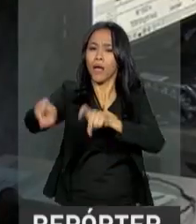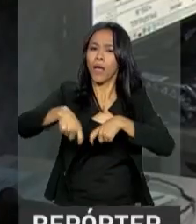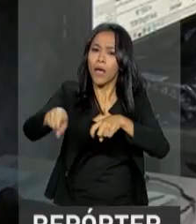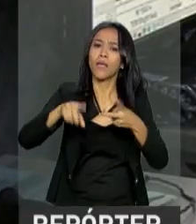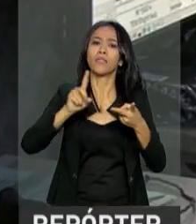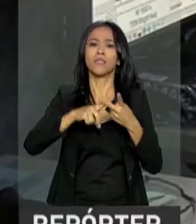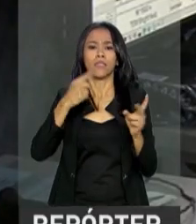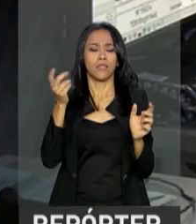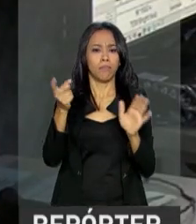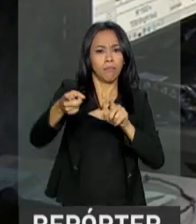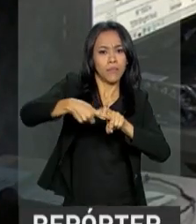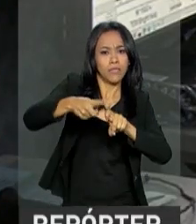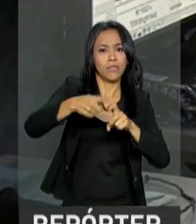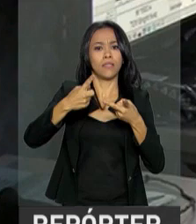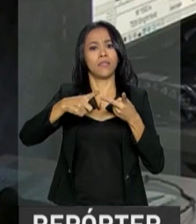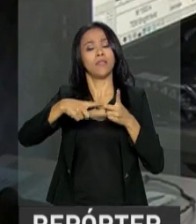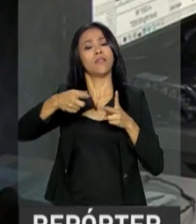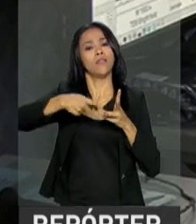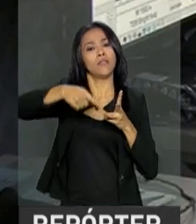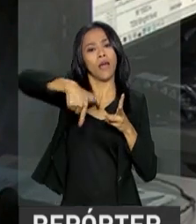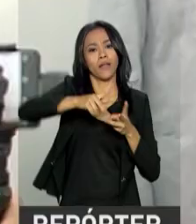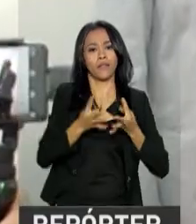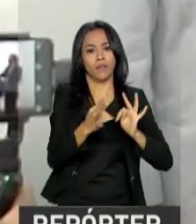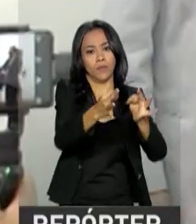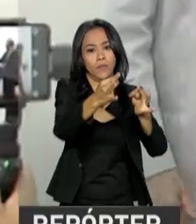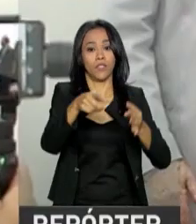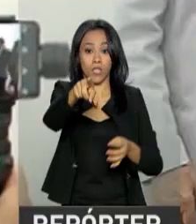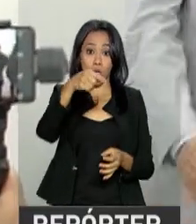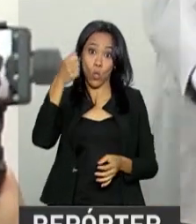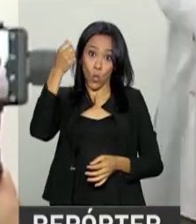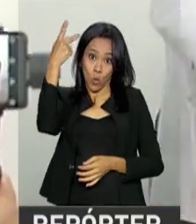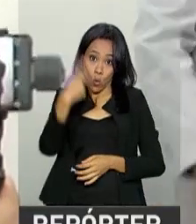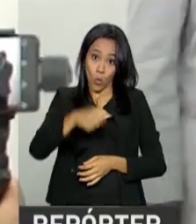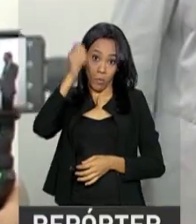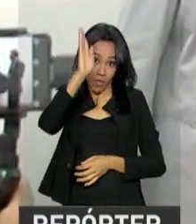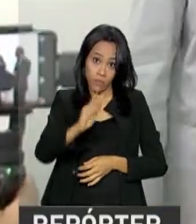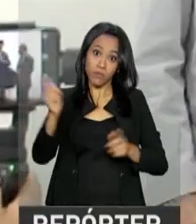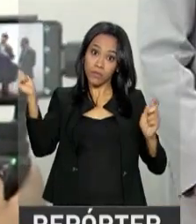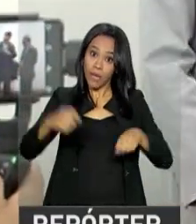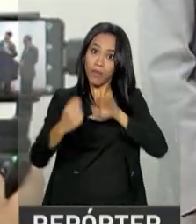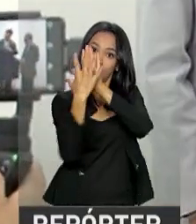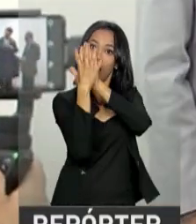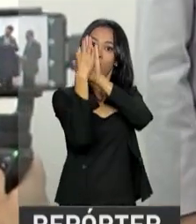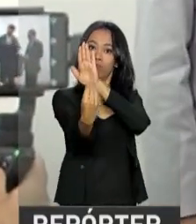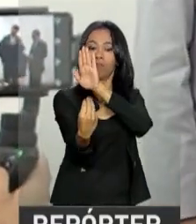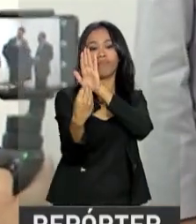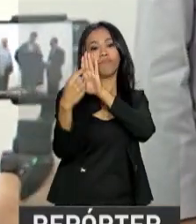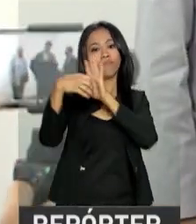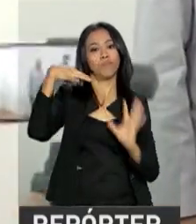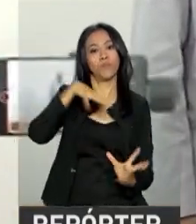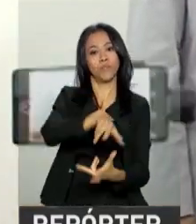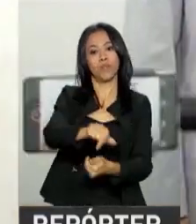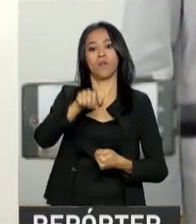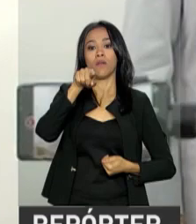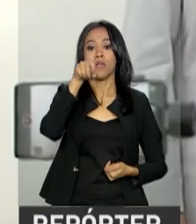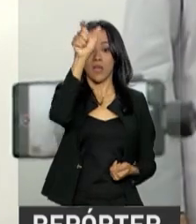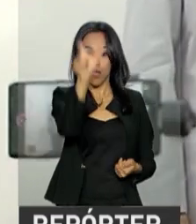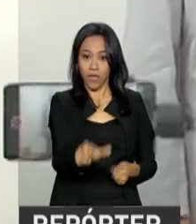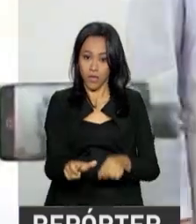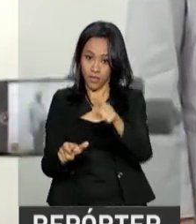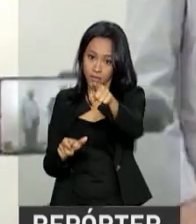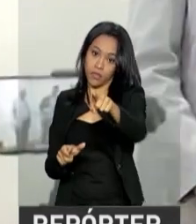país pode ser referência mundial nessa área nesta terça feira o ministro da ciência tecnologia e inovações e